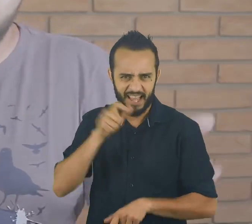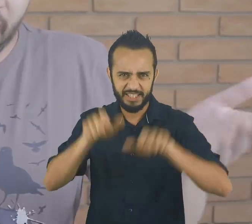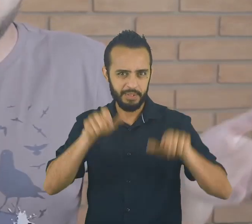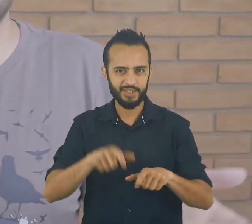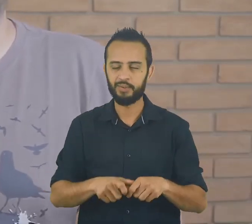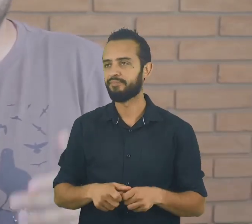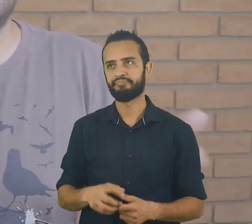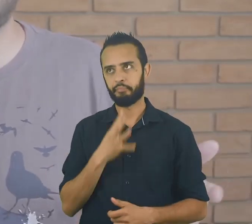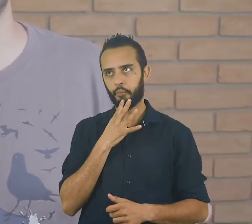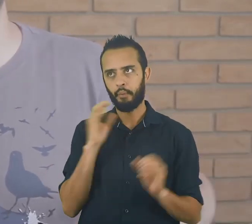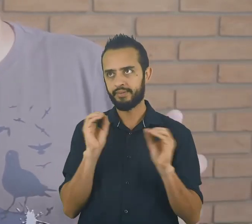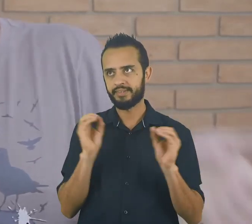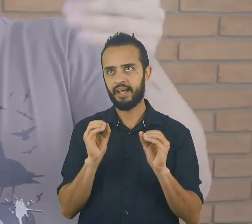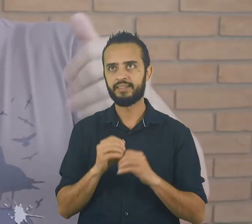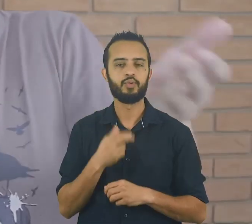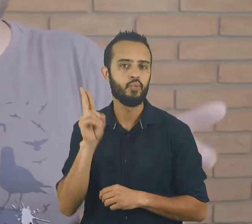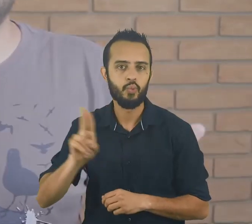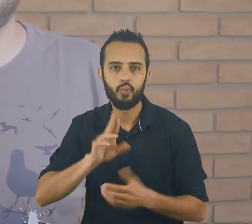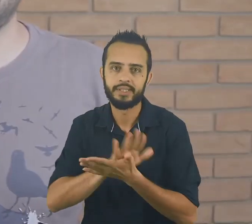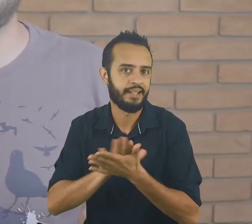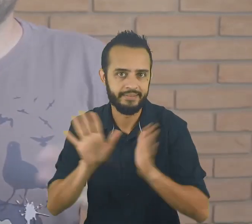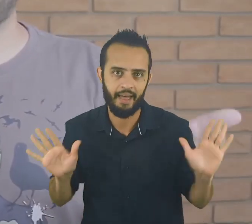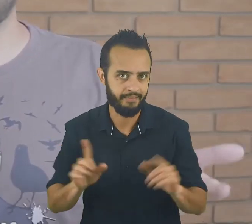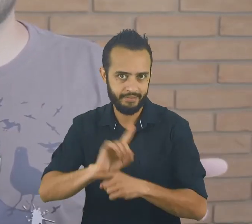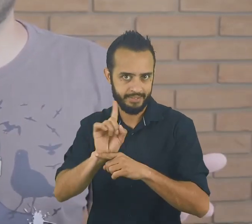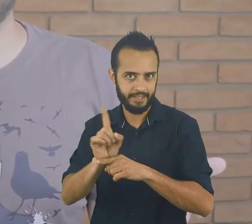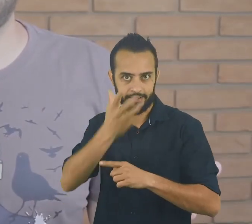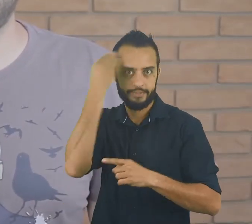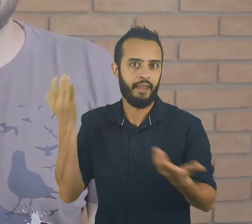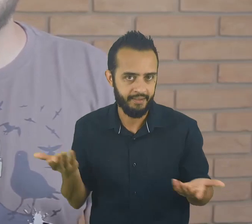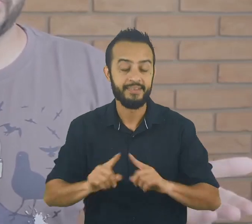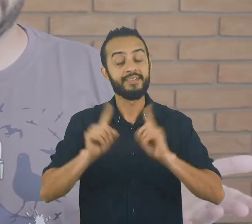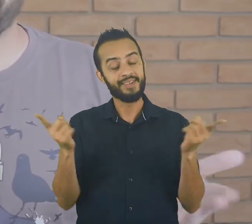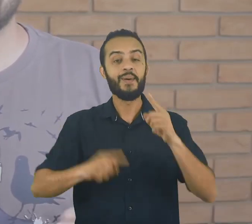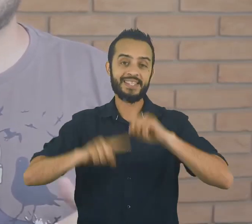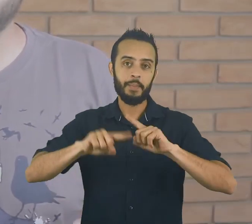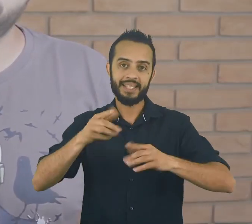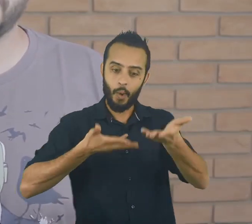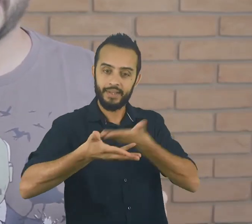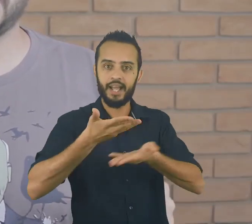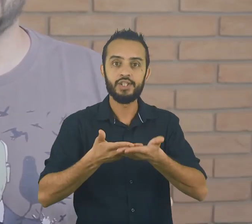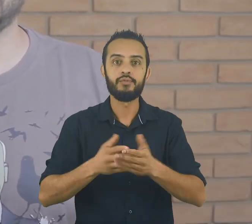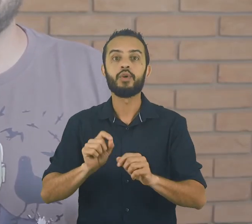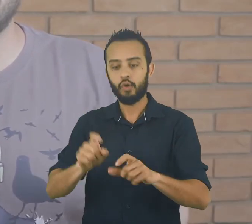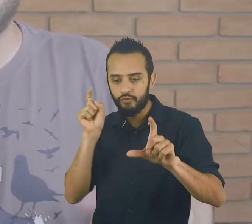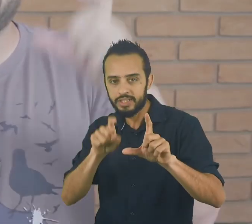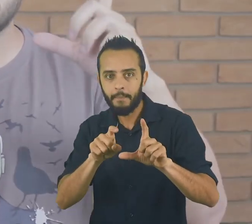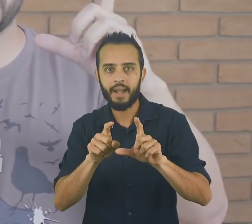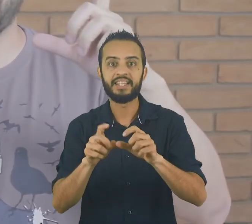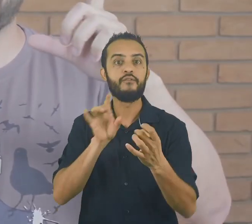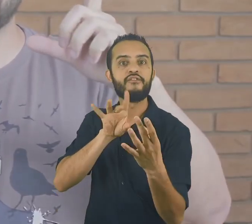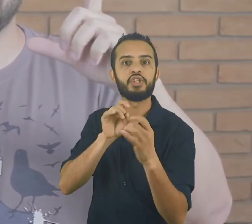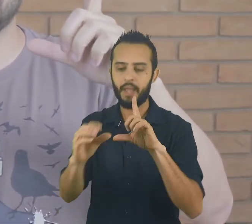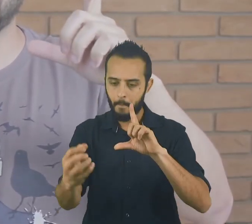Campinas ninguém usa. Acho que ninguém usa em lugar nenhum. Então isso aí é um artefato interativo. Você pode, por exemplo, ter um botão numa interface que quando você aperta aquele botão, aparece